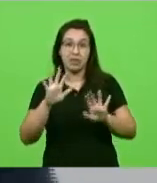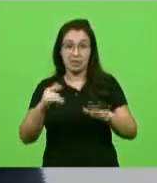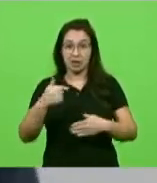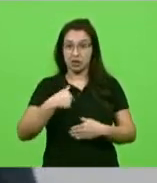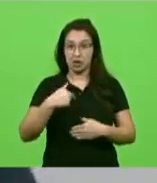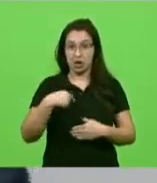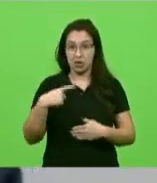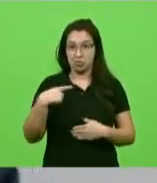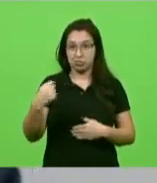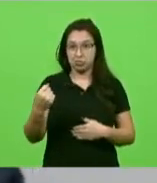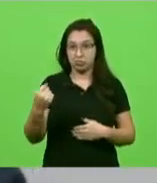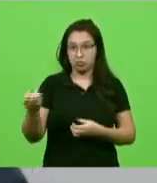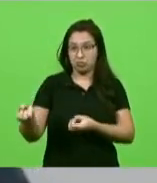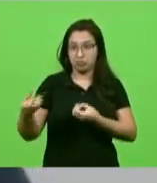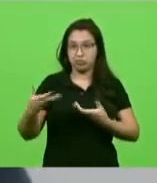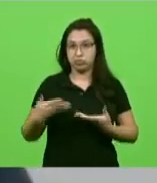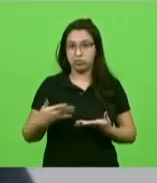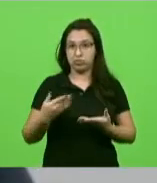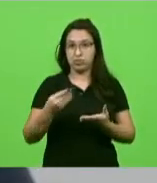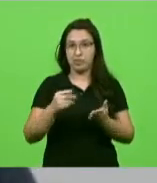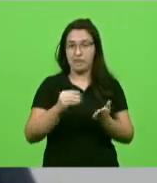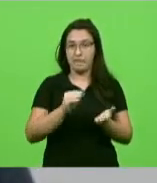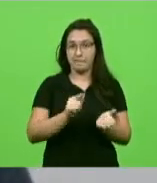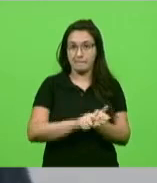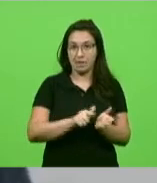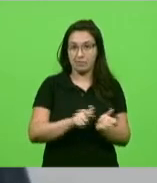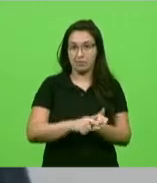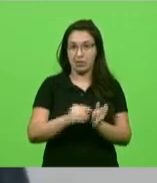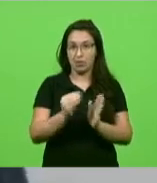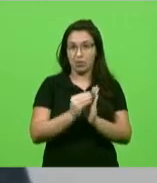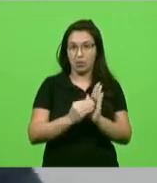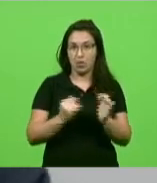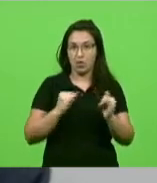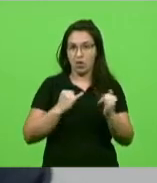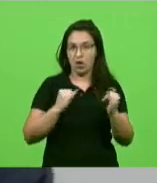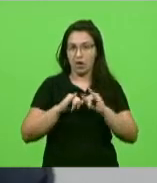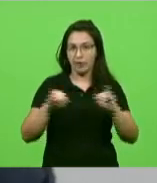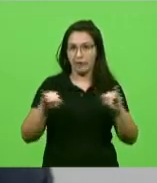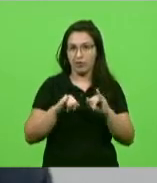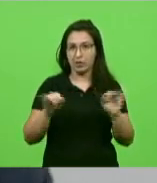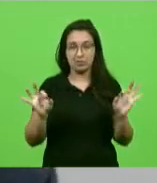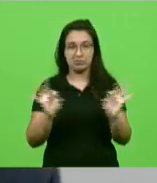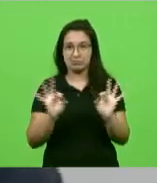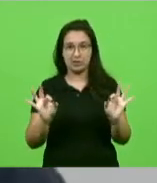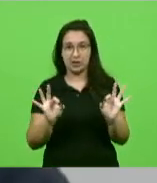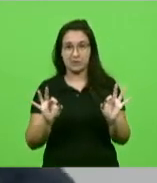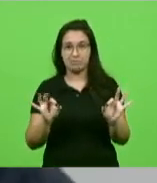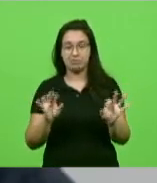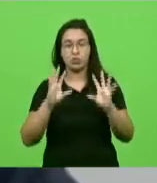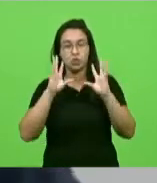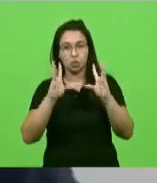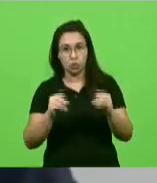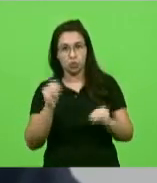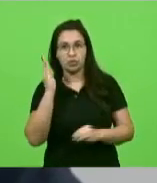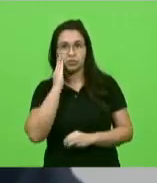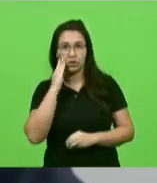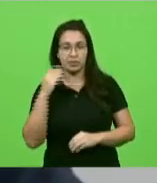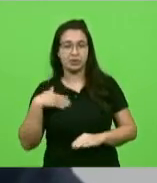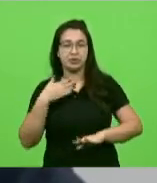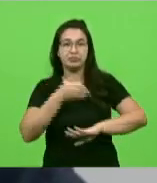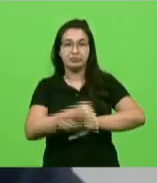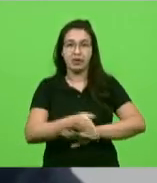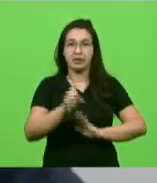Certo? Portanto, como todos nós sabemos, nós que frequentamos as academias de